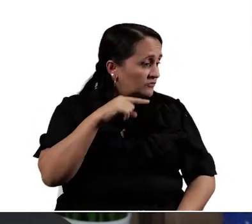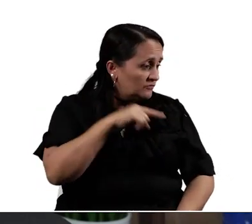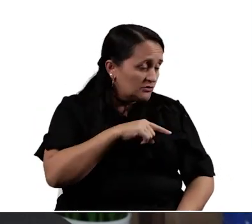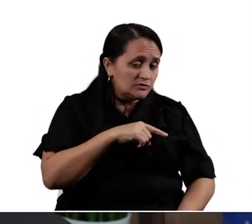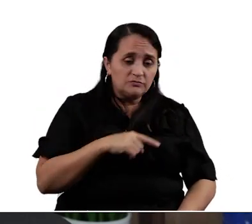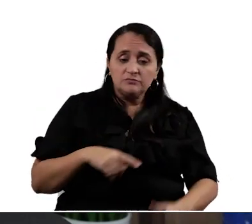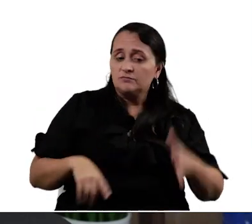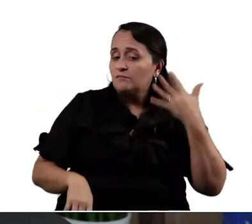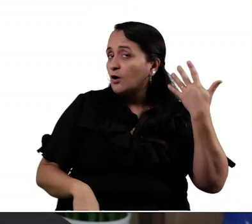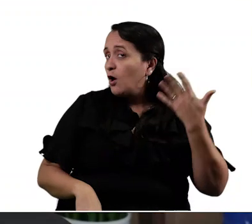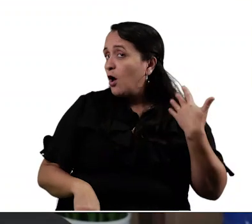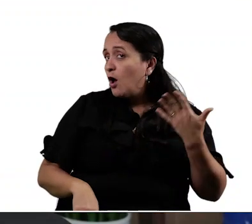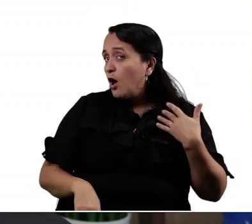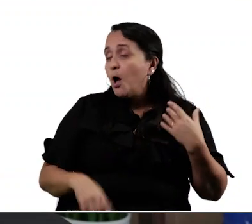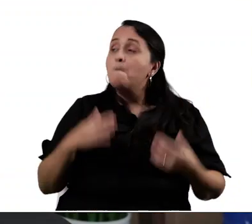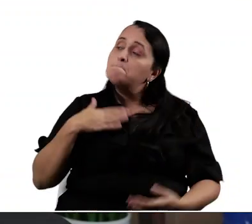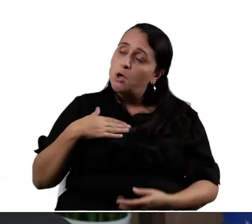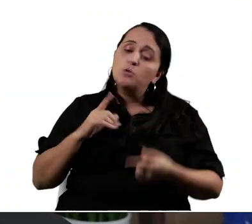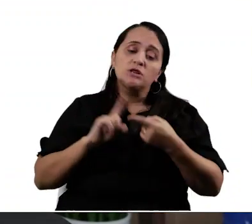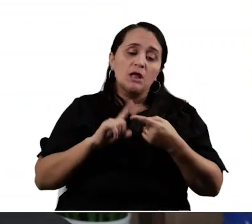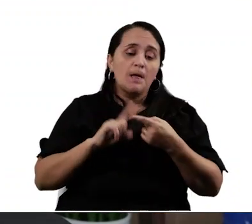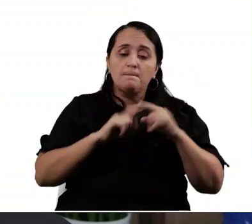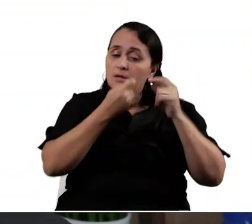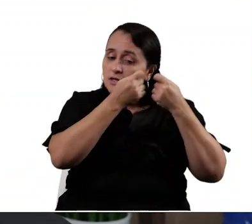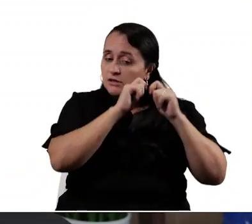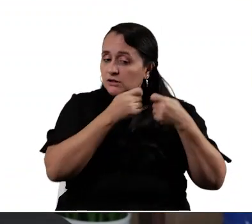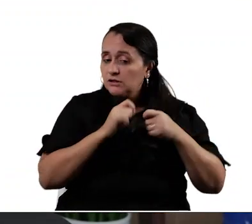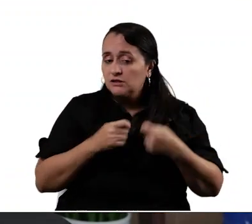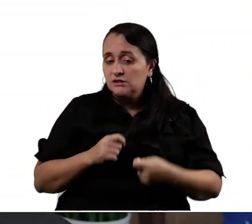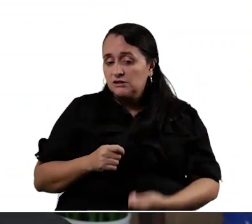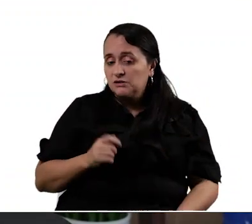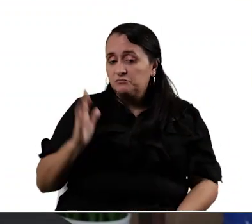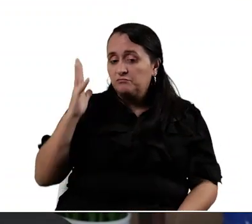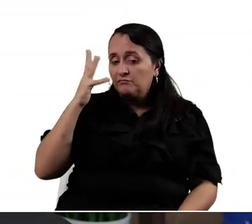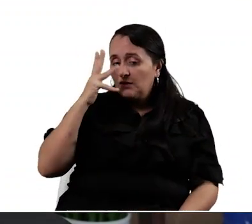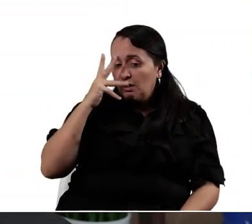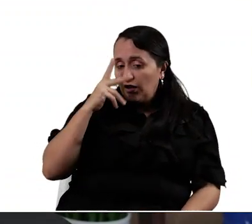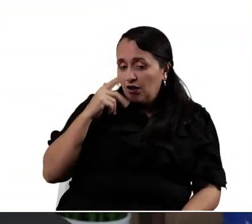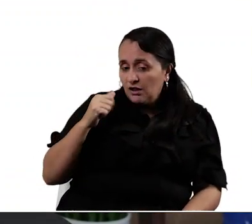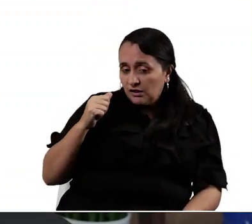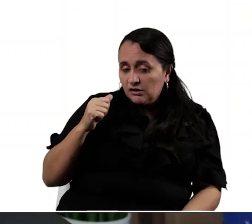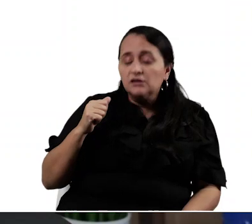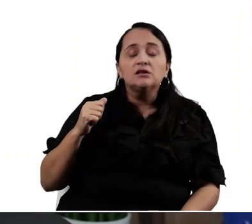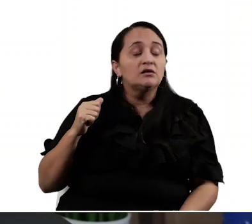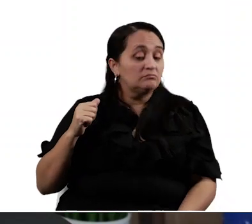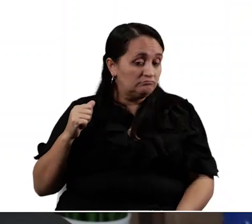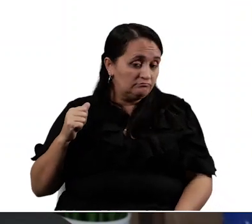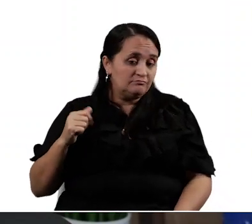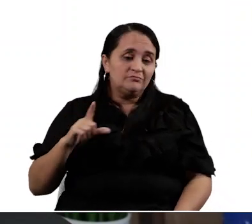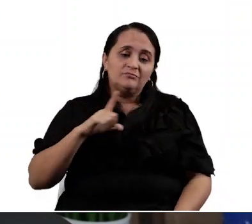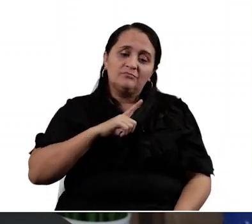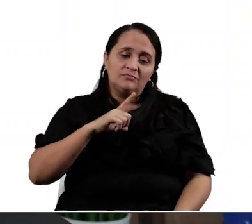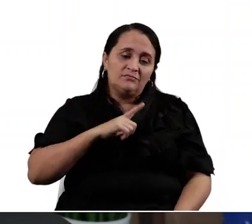como o meu cabelo. A minha mamãe que mandou colocar essas trancinhas. Eu achei linda, Lili, seu cabelo tá muito lindo. Eu tenho uma